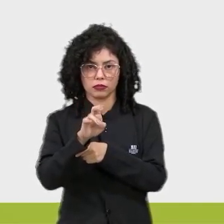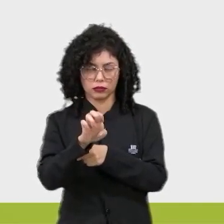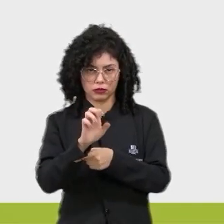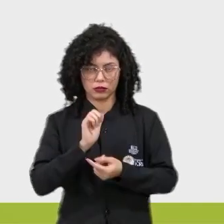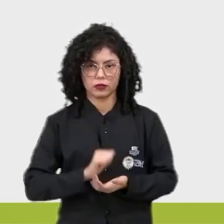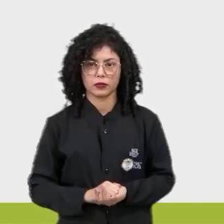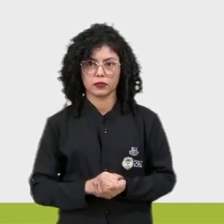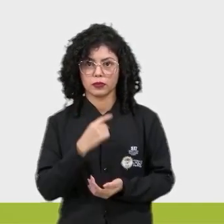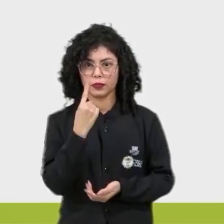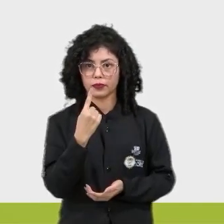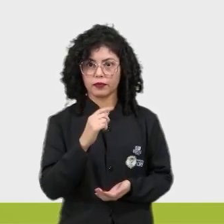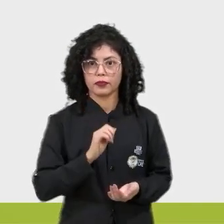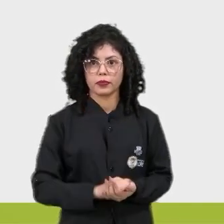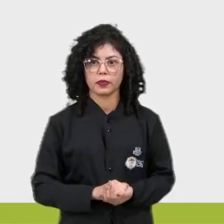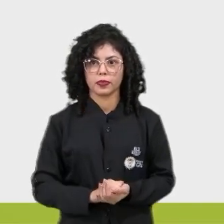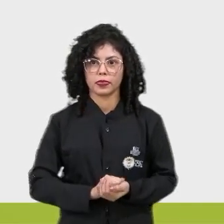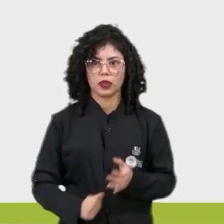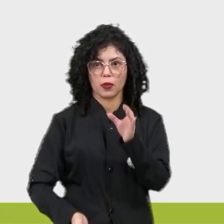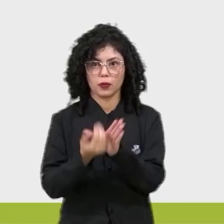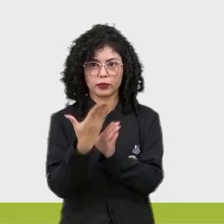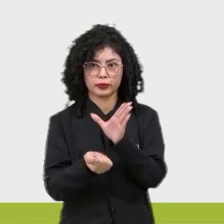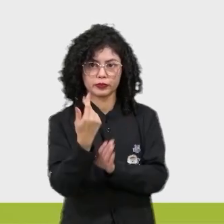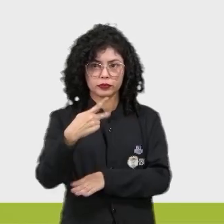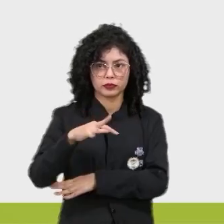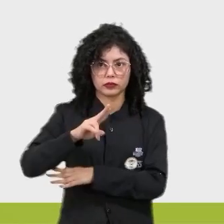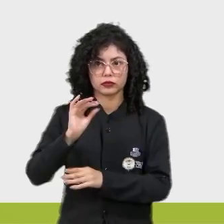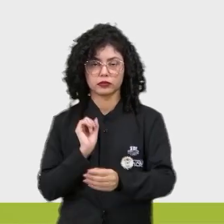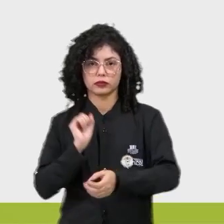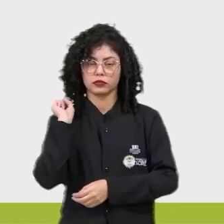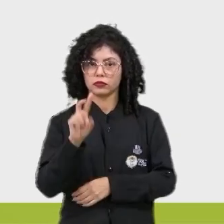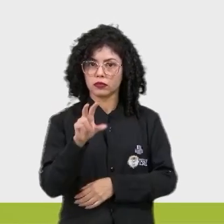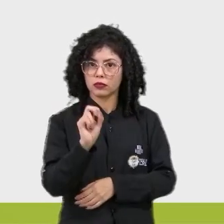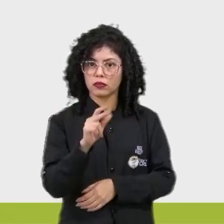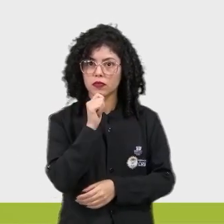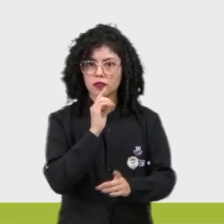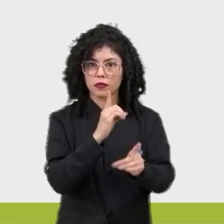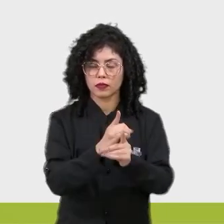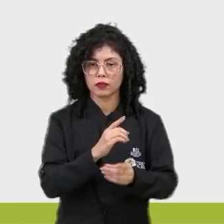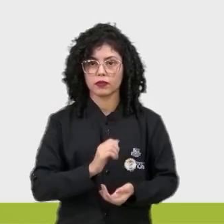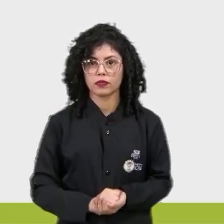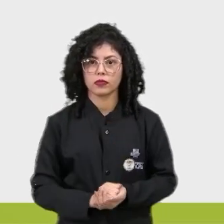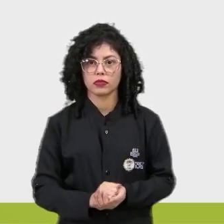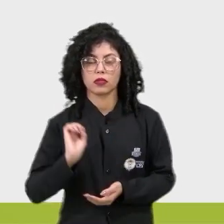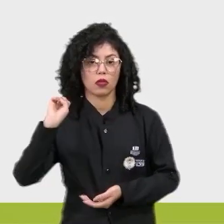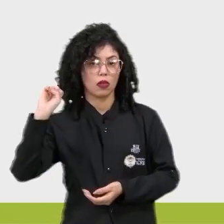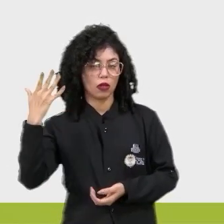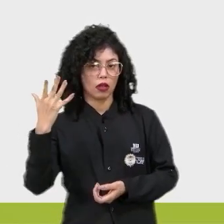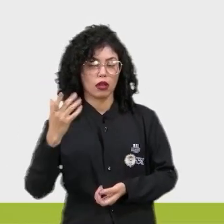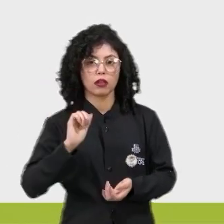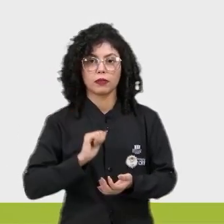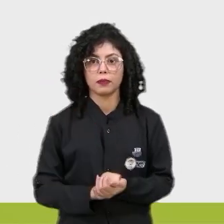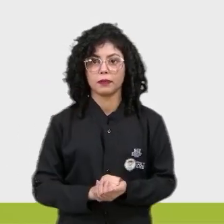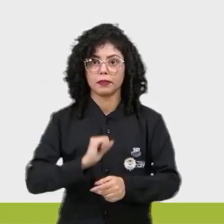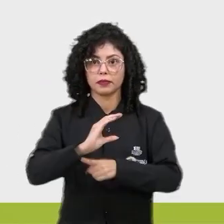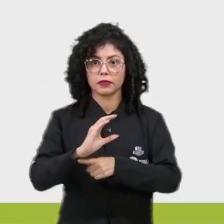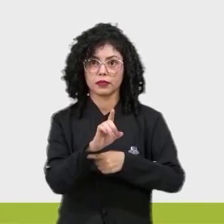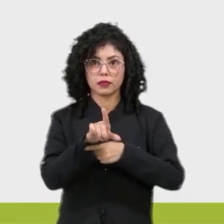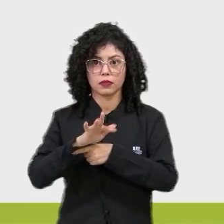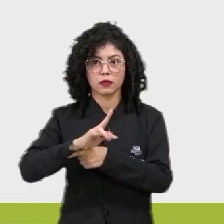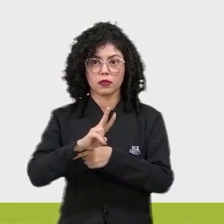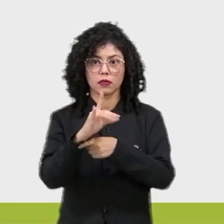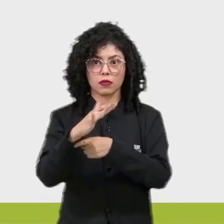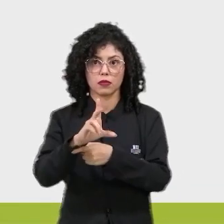pegcolineína 1, a partir de uma proteína encontrada no veneno dessa cobra, capaz de modular